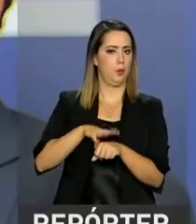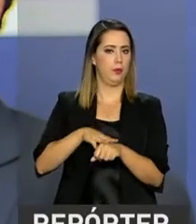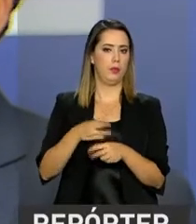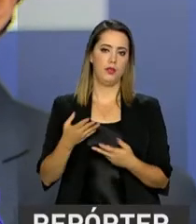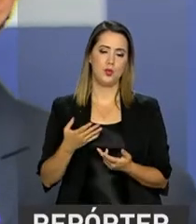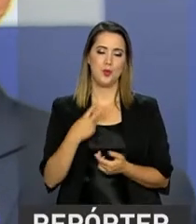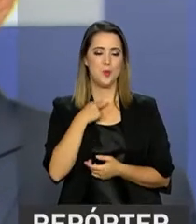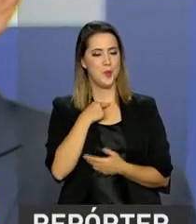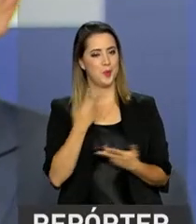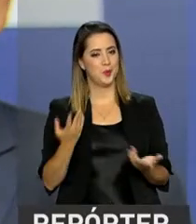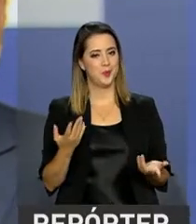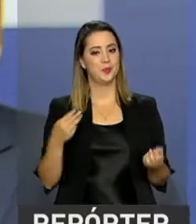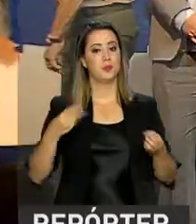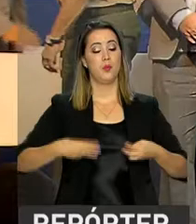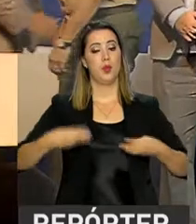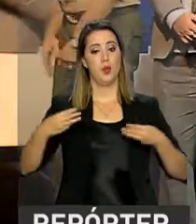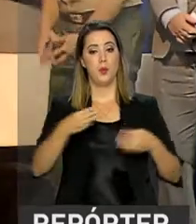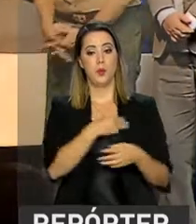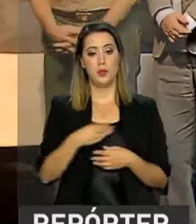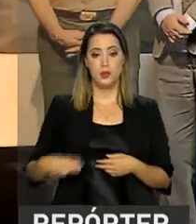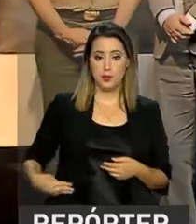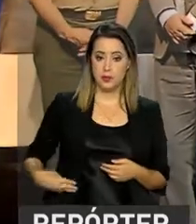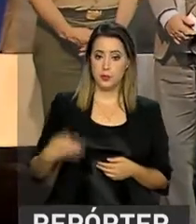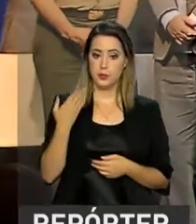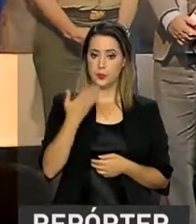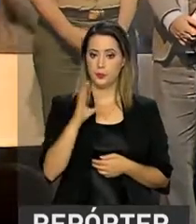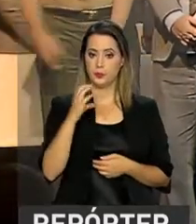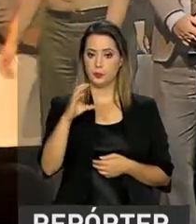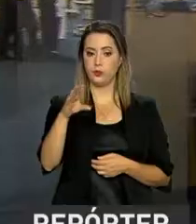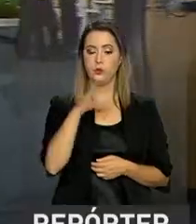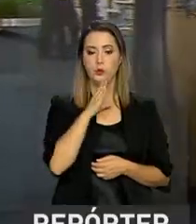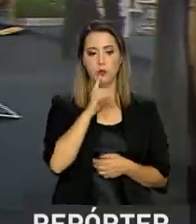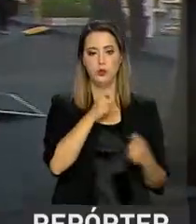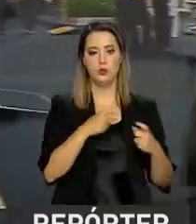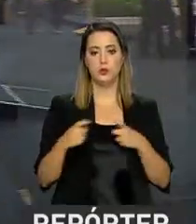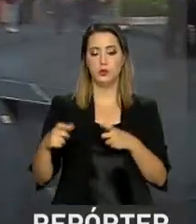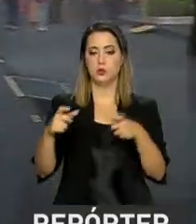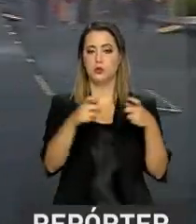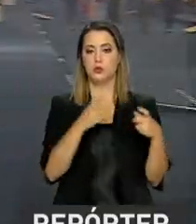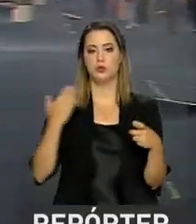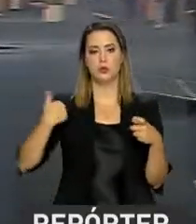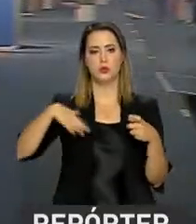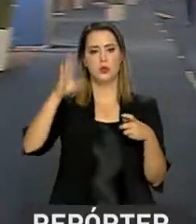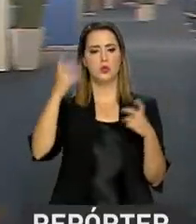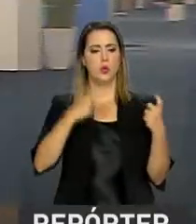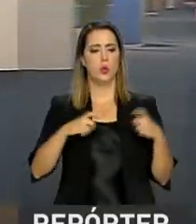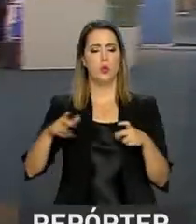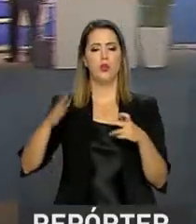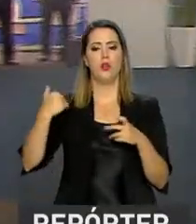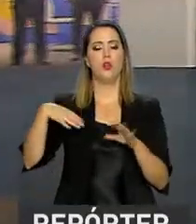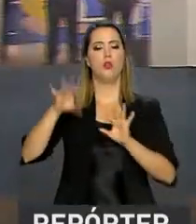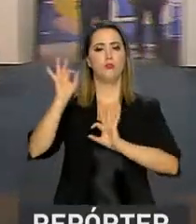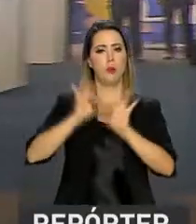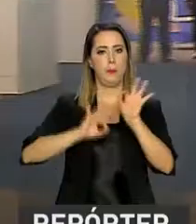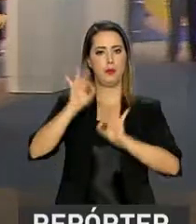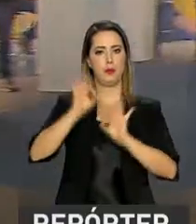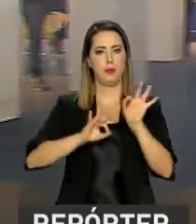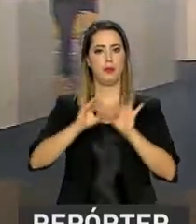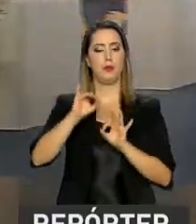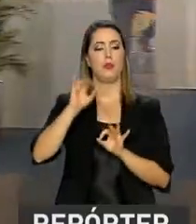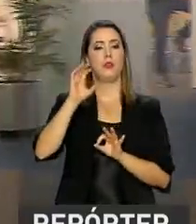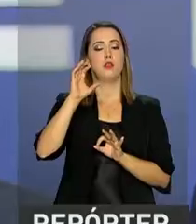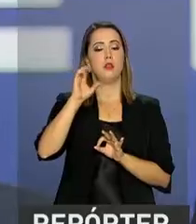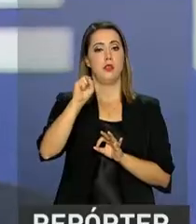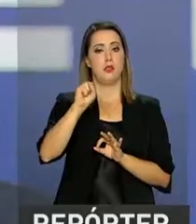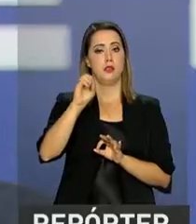ciência tecnologia e inovações e comunicações conheceu as instalações da maior estrutura já montada pra snct em